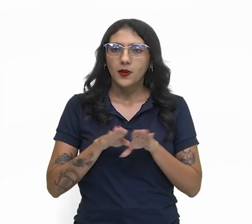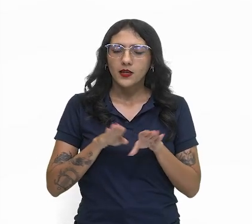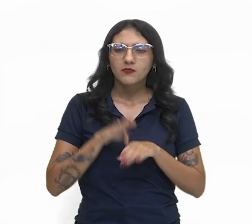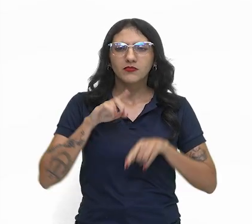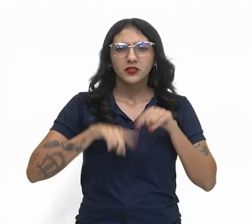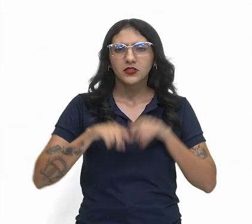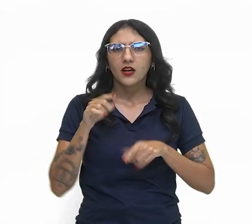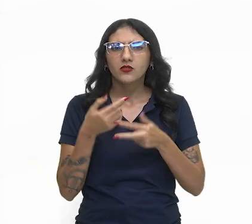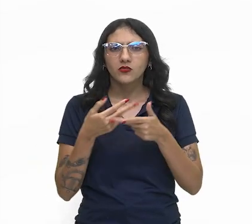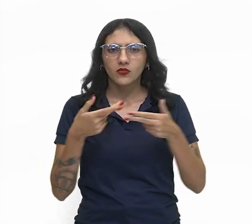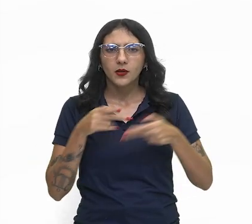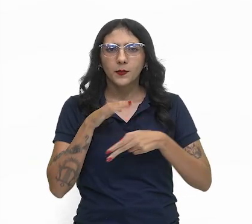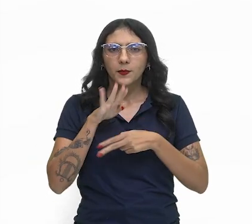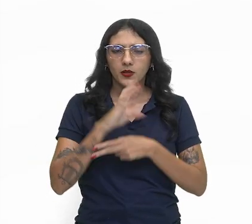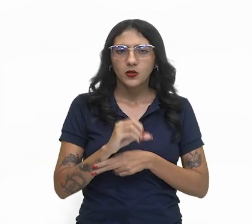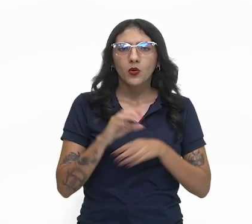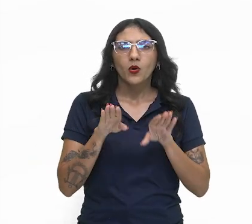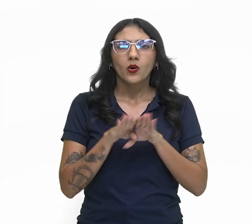bioacumulação e